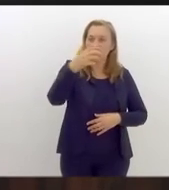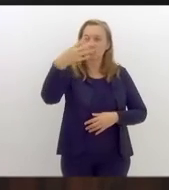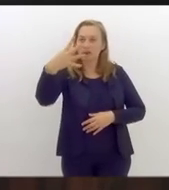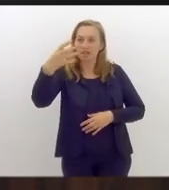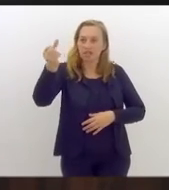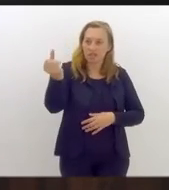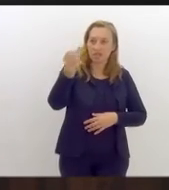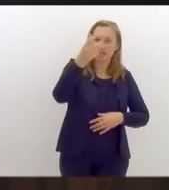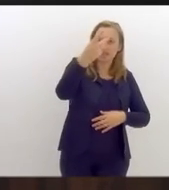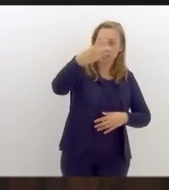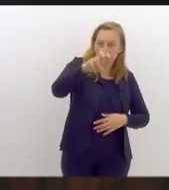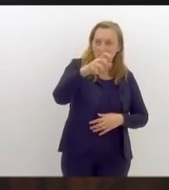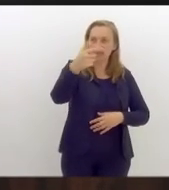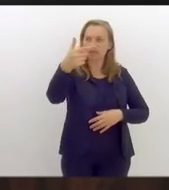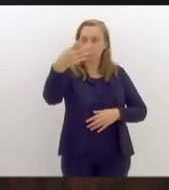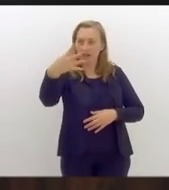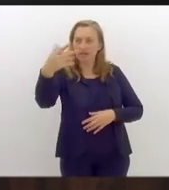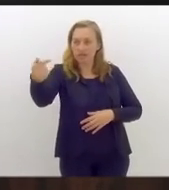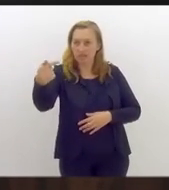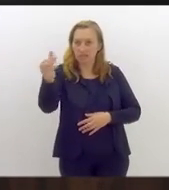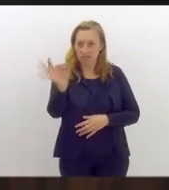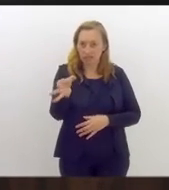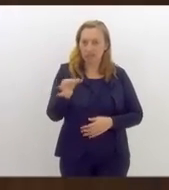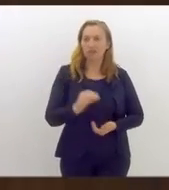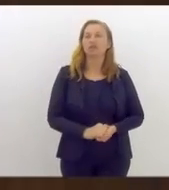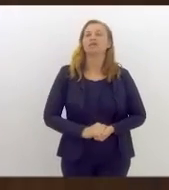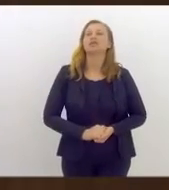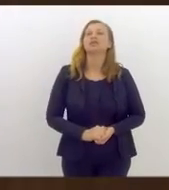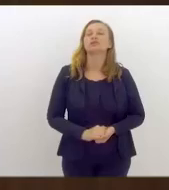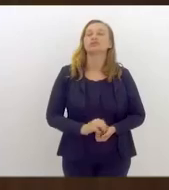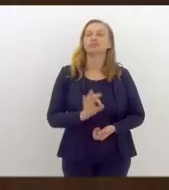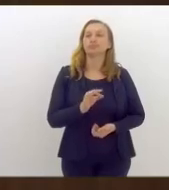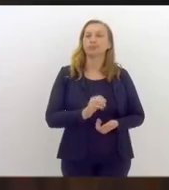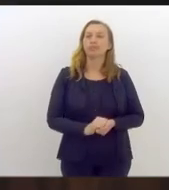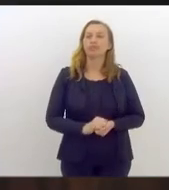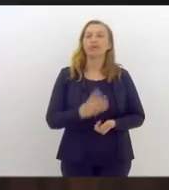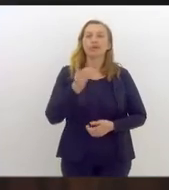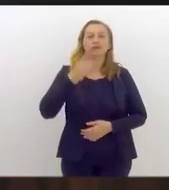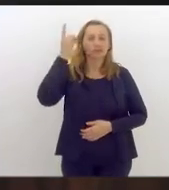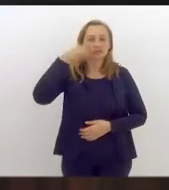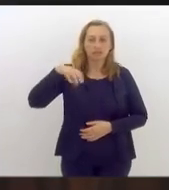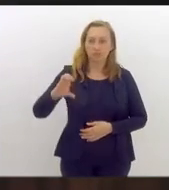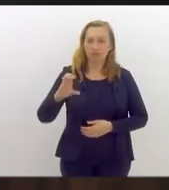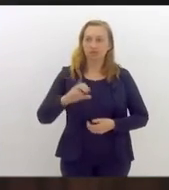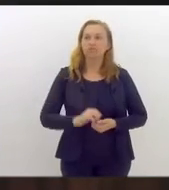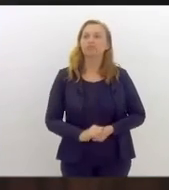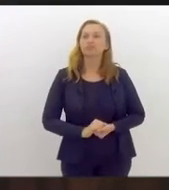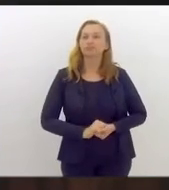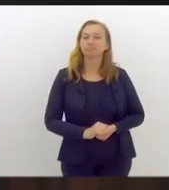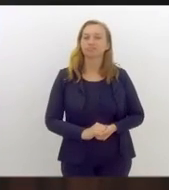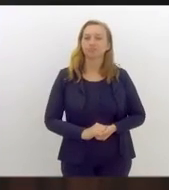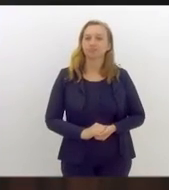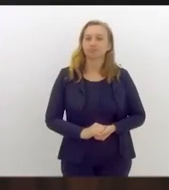1546, 1547. Exatamente isso. Deputado Carlos Mink.